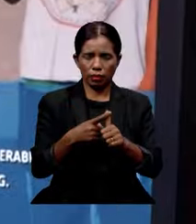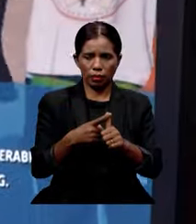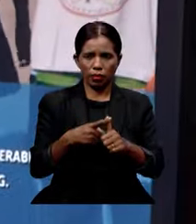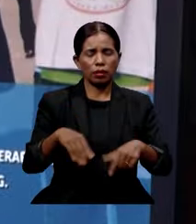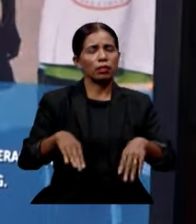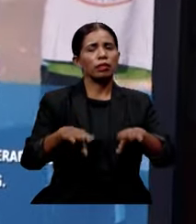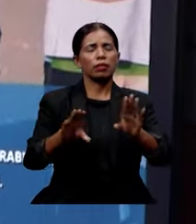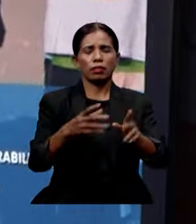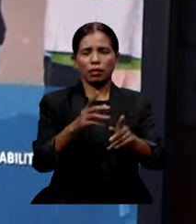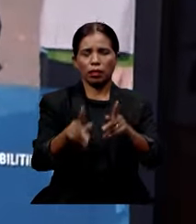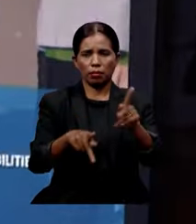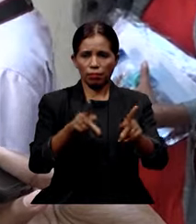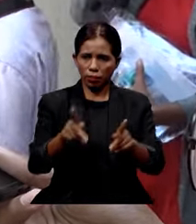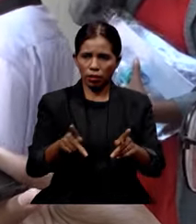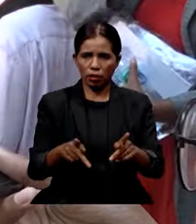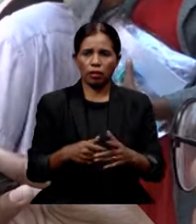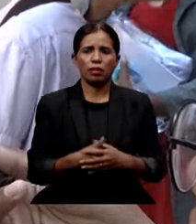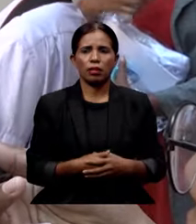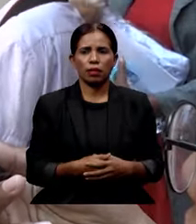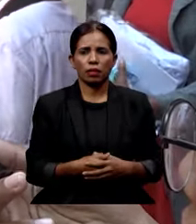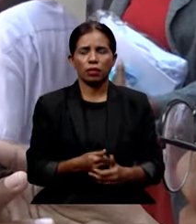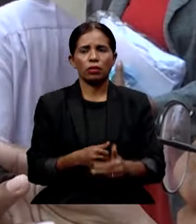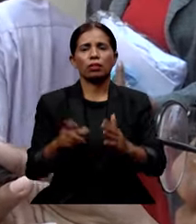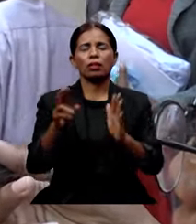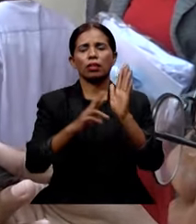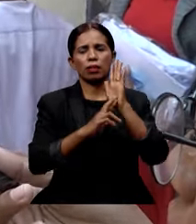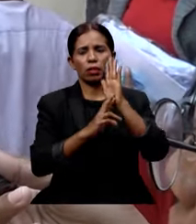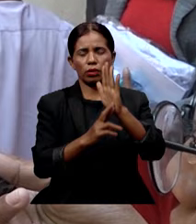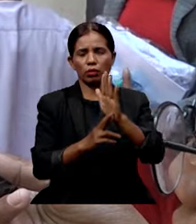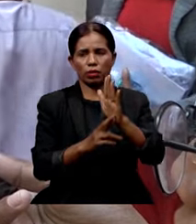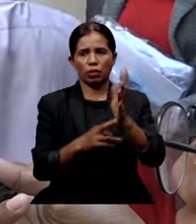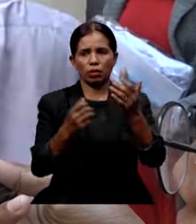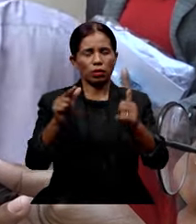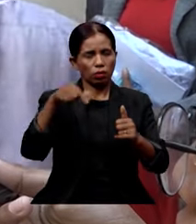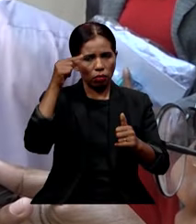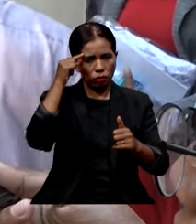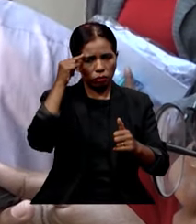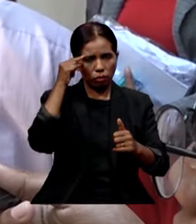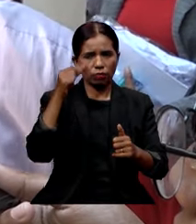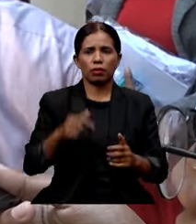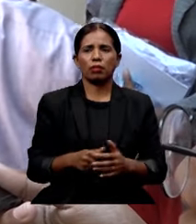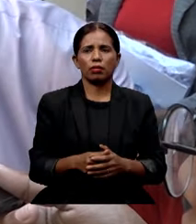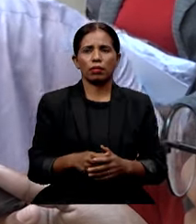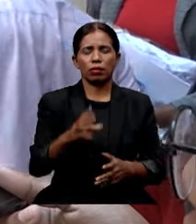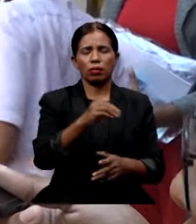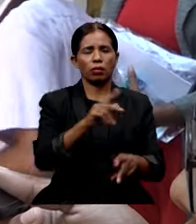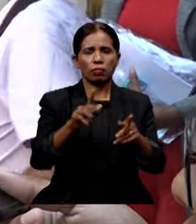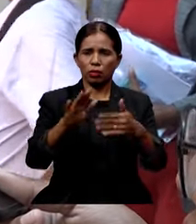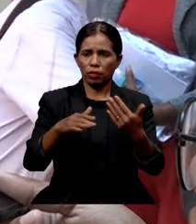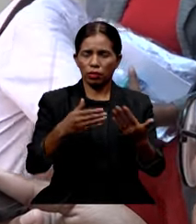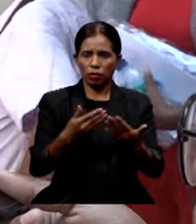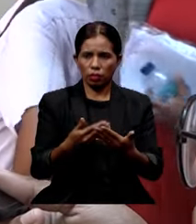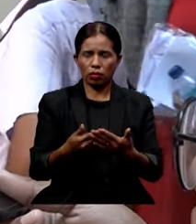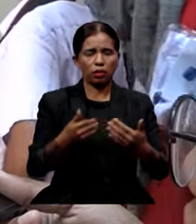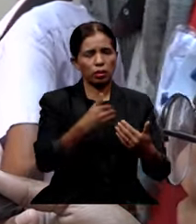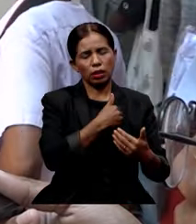humano mesmo tô agora baseia para relatório clato ninian governo ou entidade ser nebeke responsável se dá